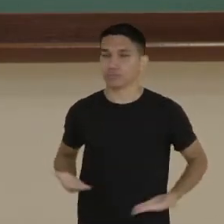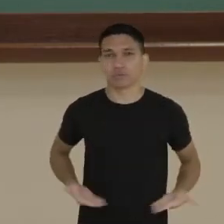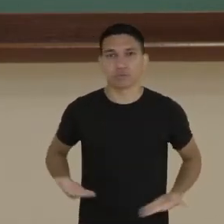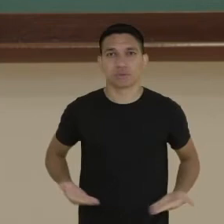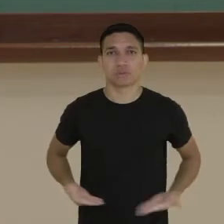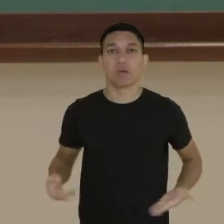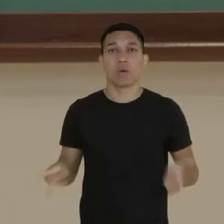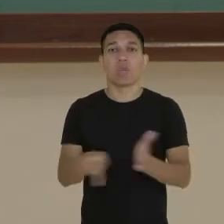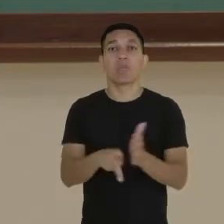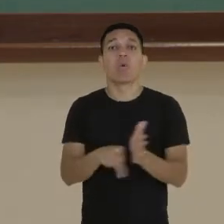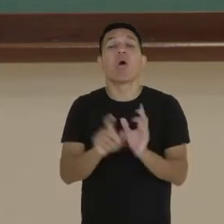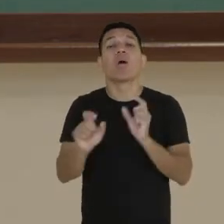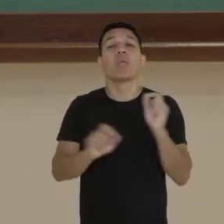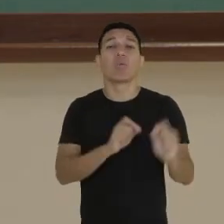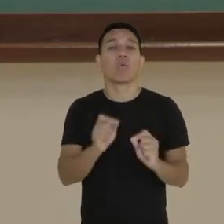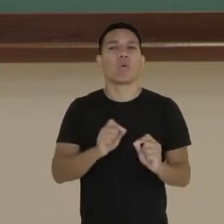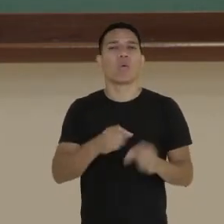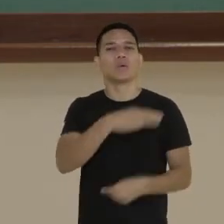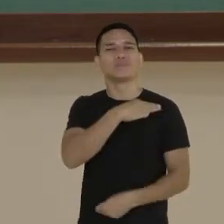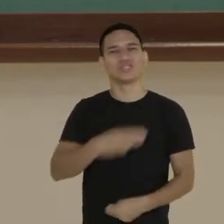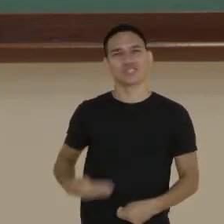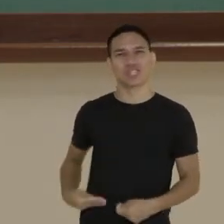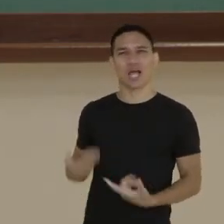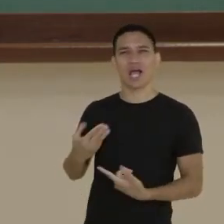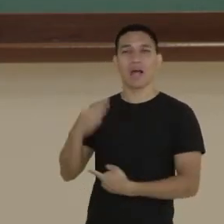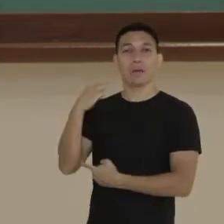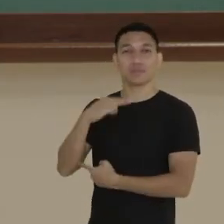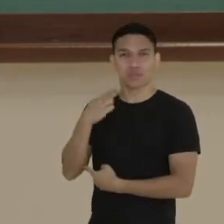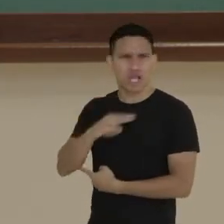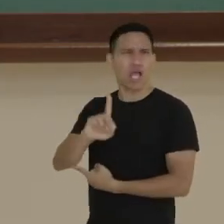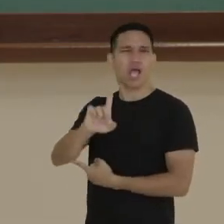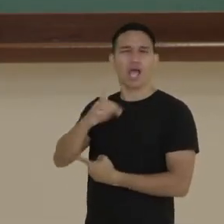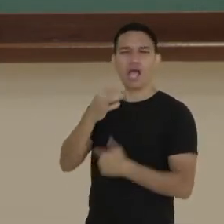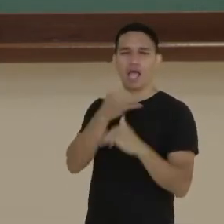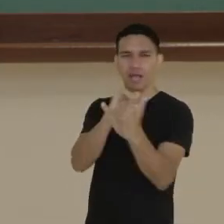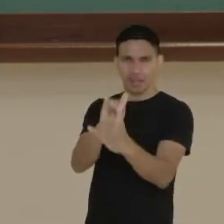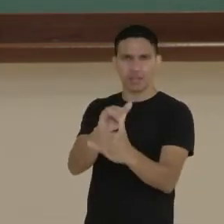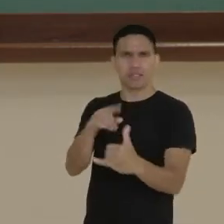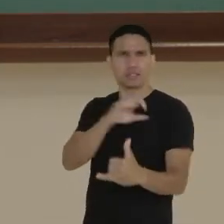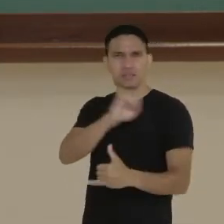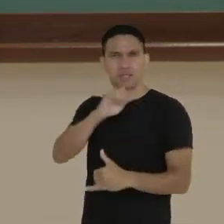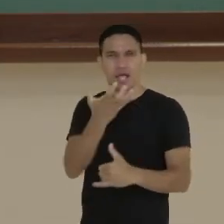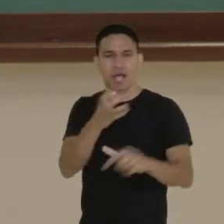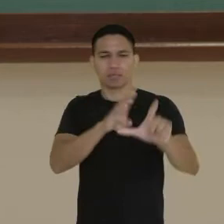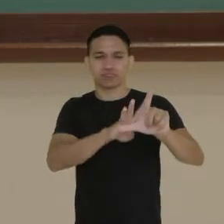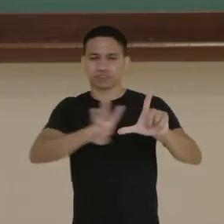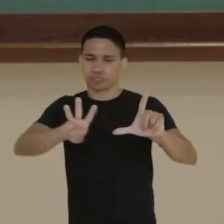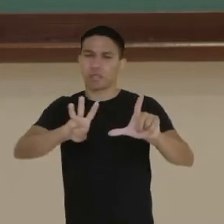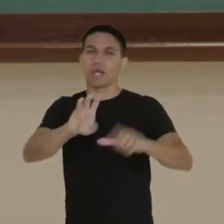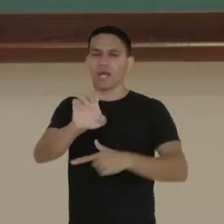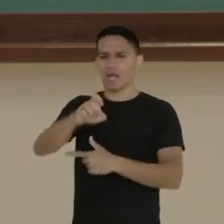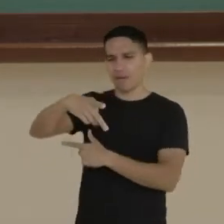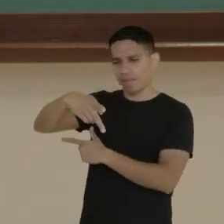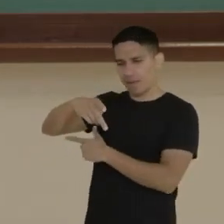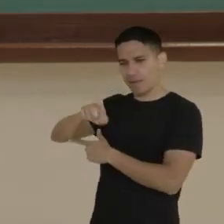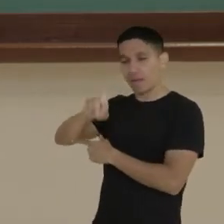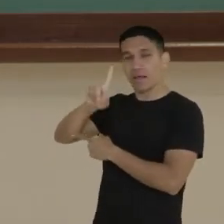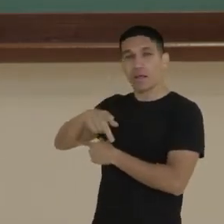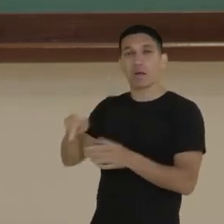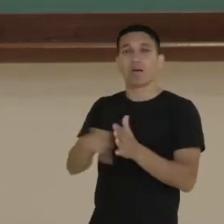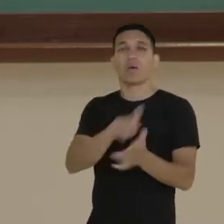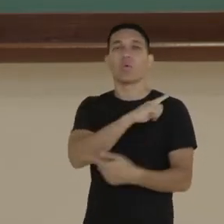Ministério de Minas e Energia. Inclusive, se você for lá na internet, você pode digitar lá EPE.gov, certo? Que é uma